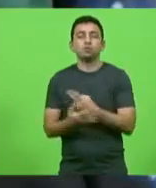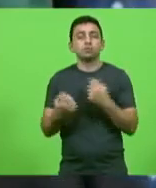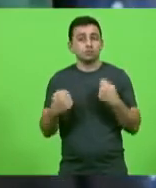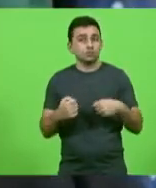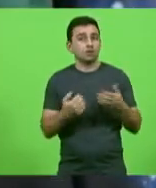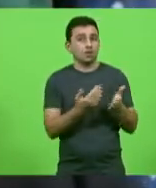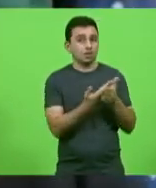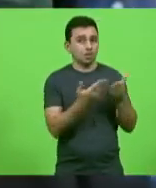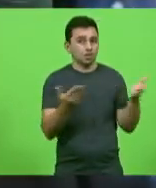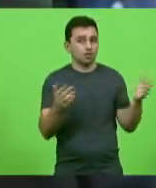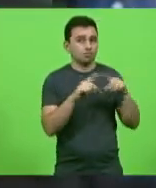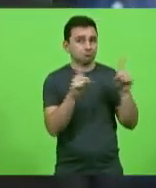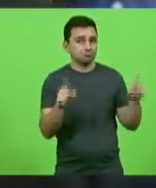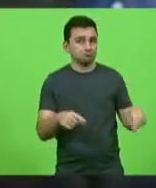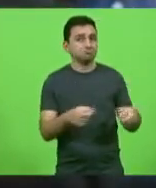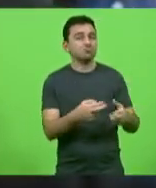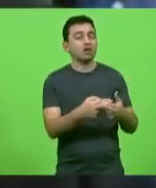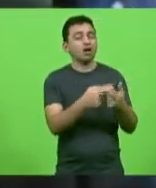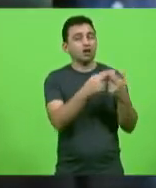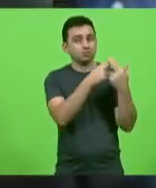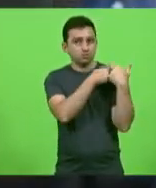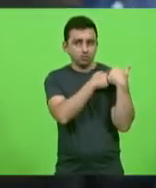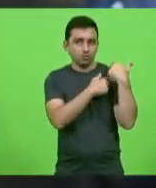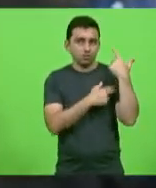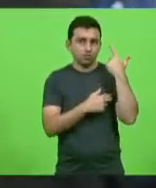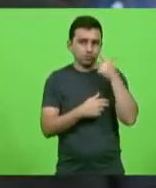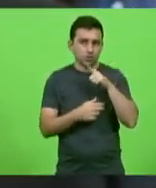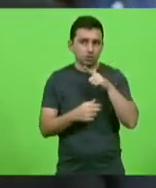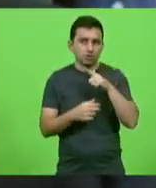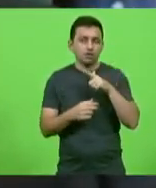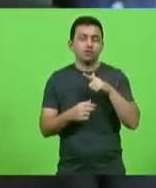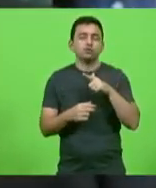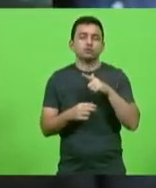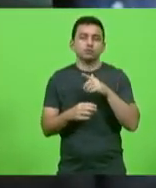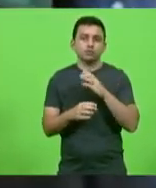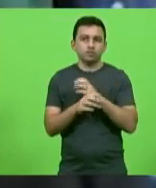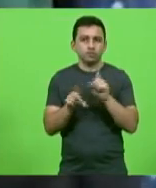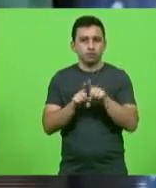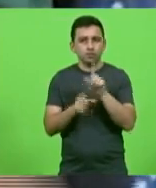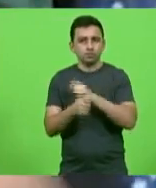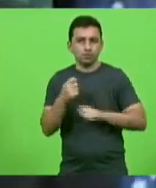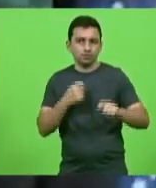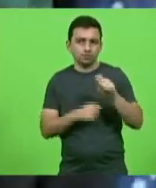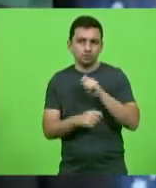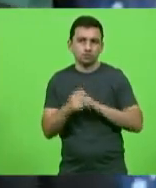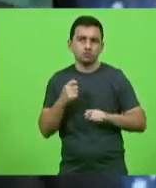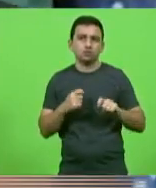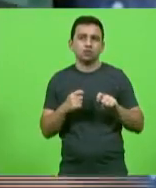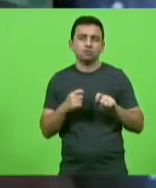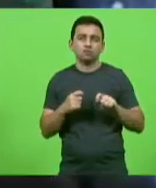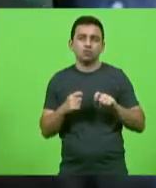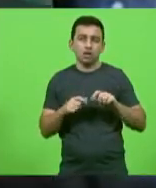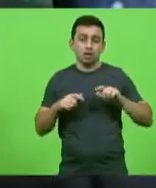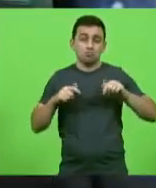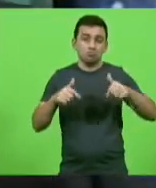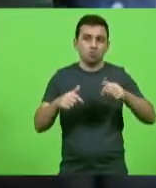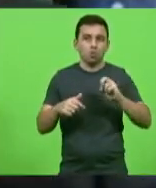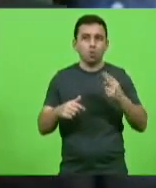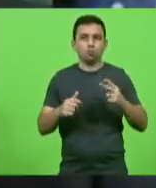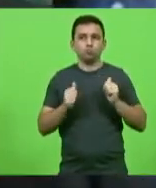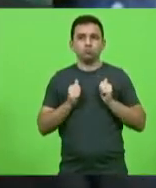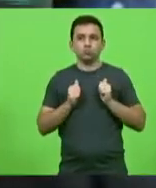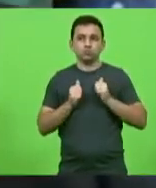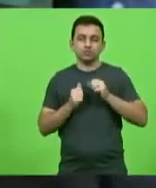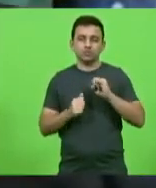os agentes públicos sejam responsabilizar nas esferas civil e administrativa no coração ou omissão nas